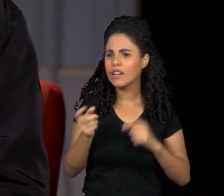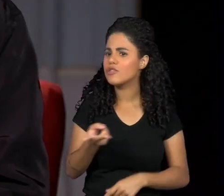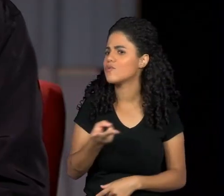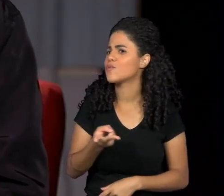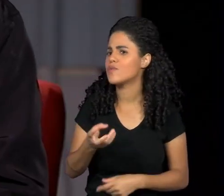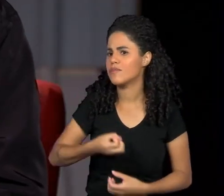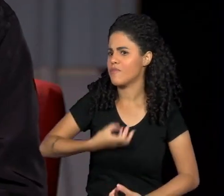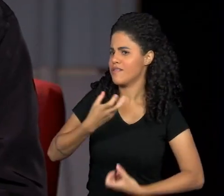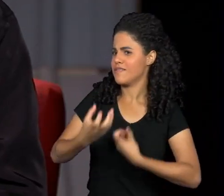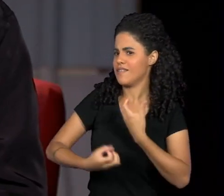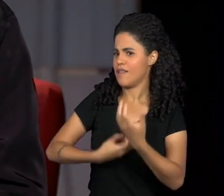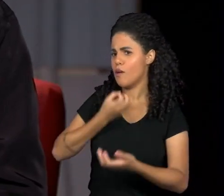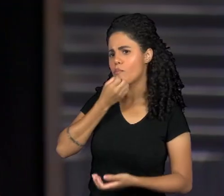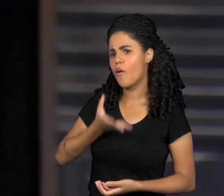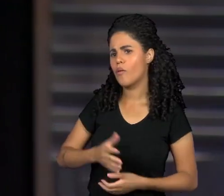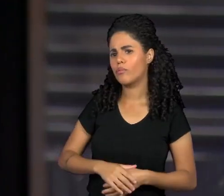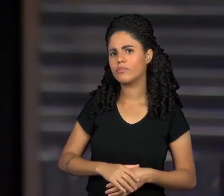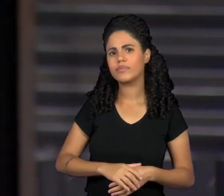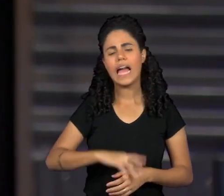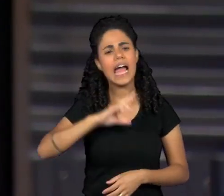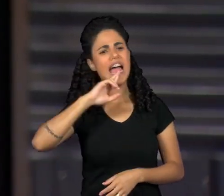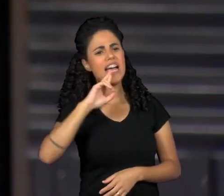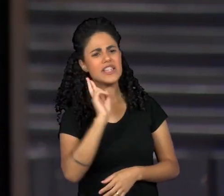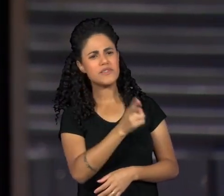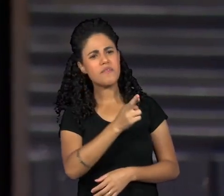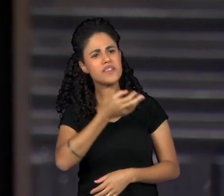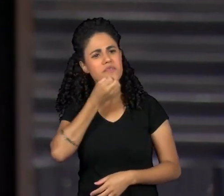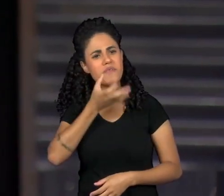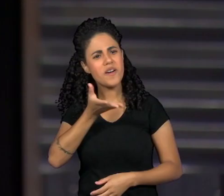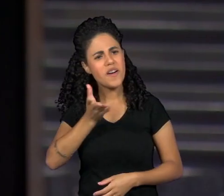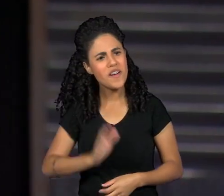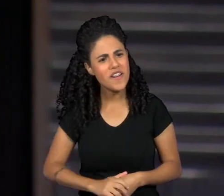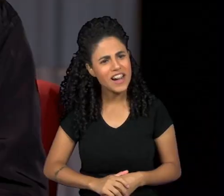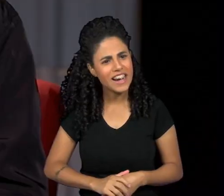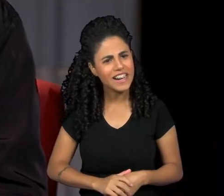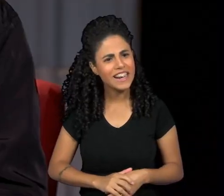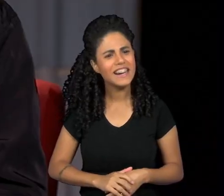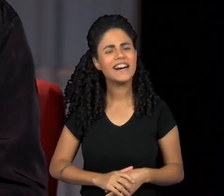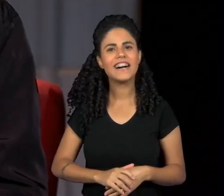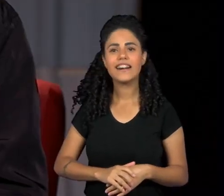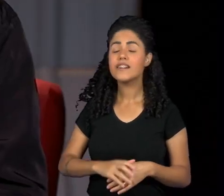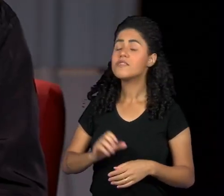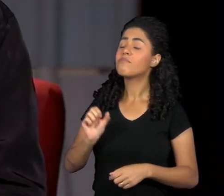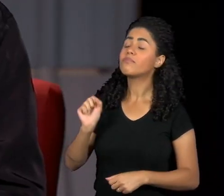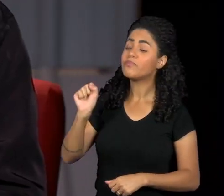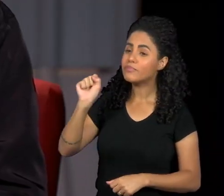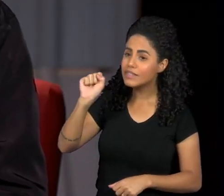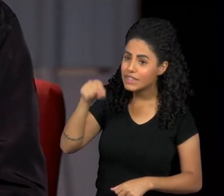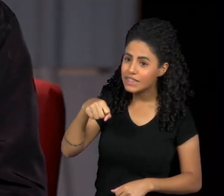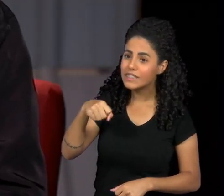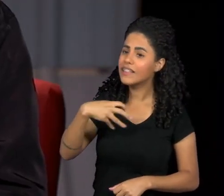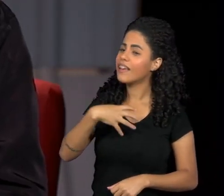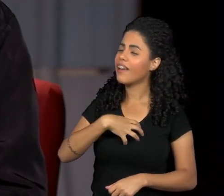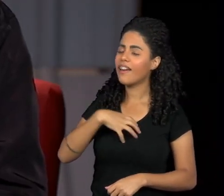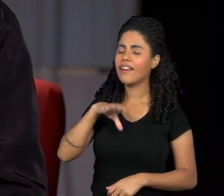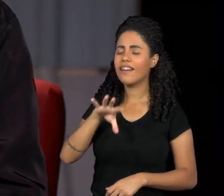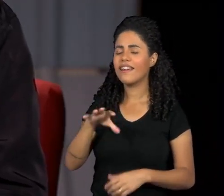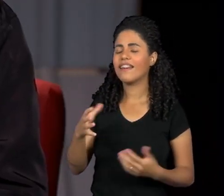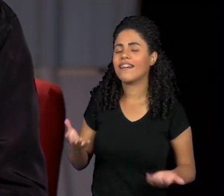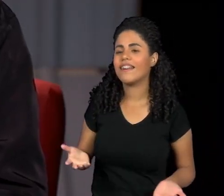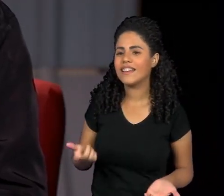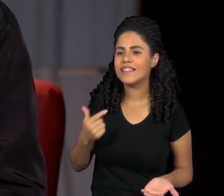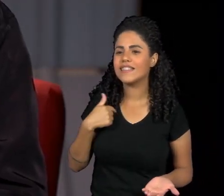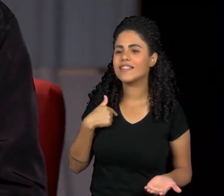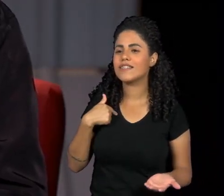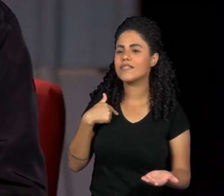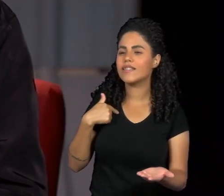essa Que resposta baiana boa é essa sua? Sim, porque é isso talvez que me